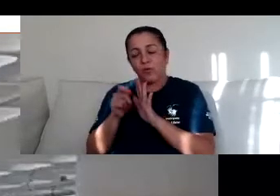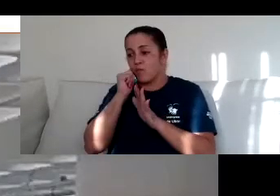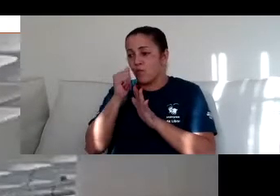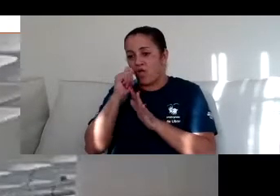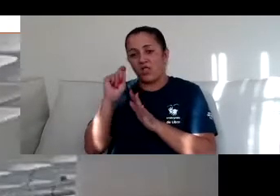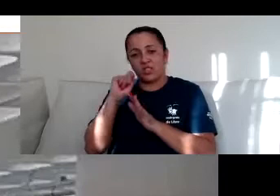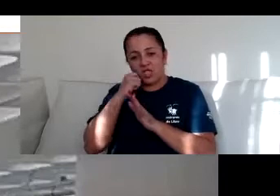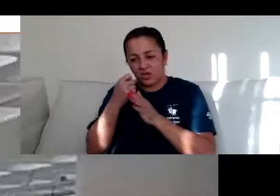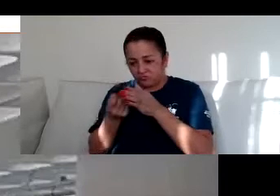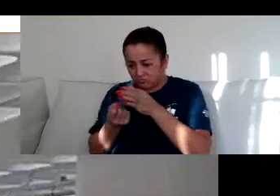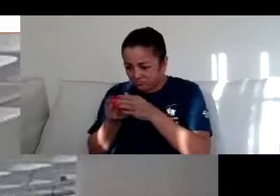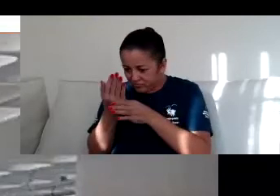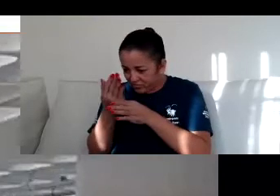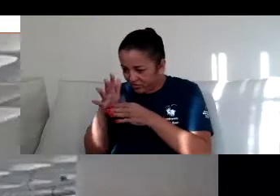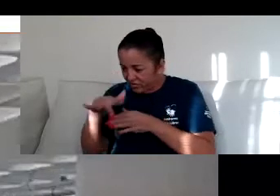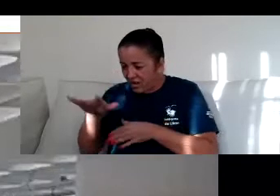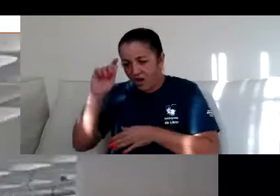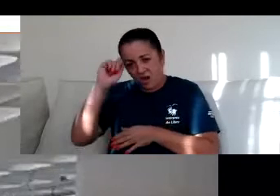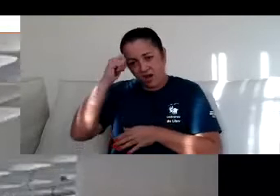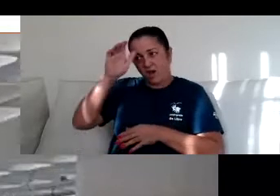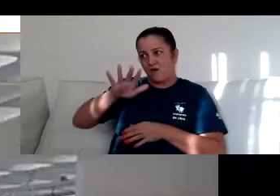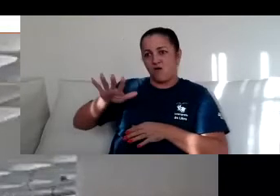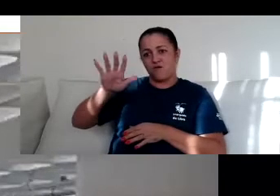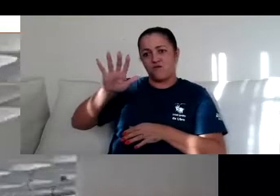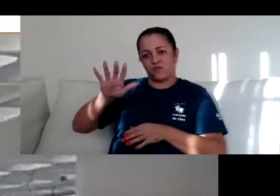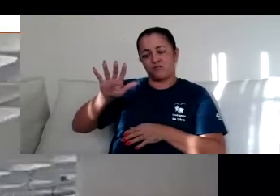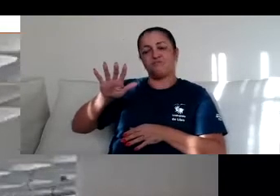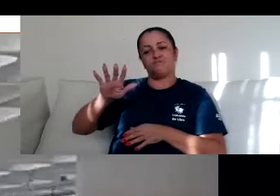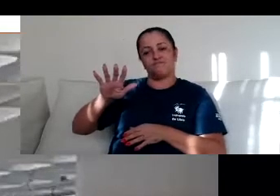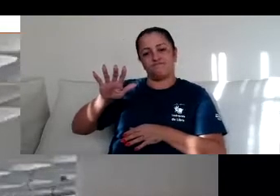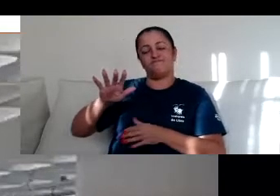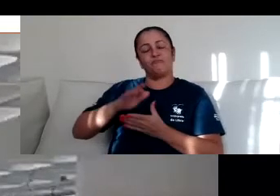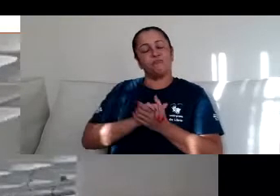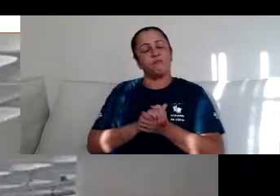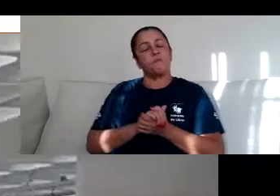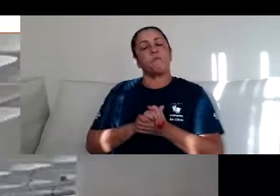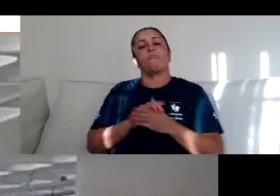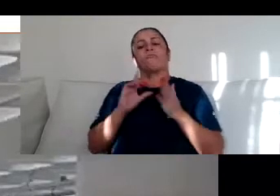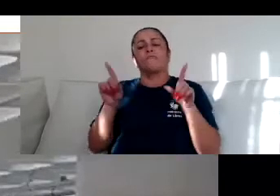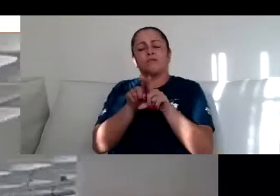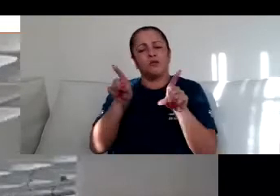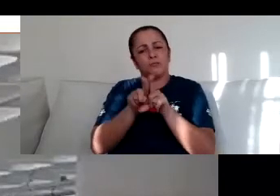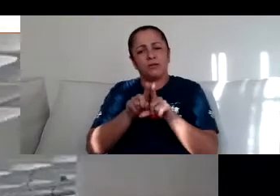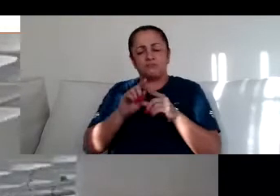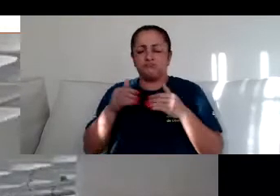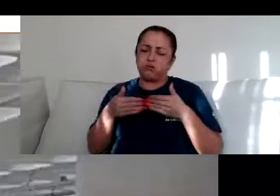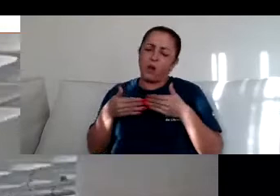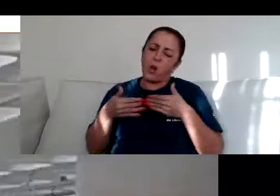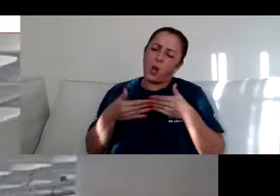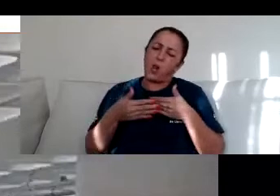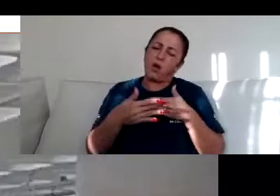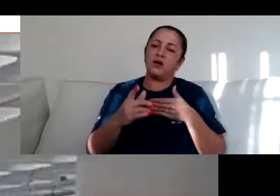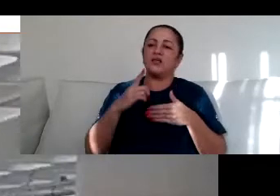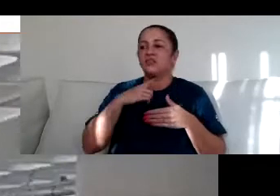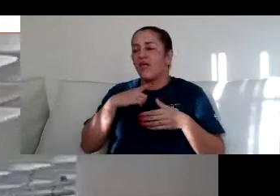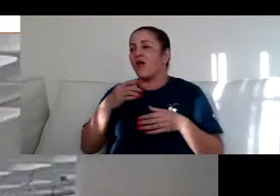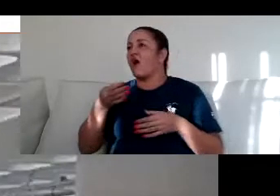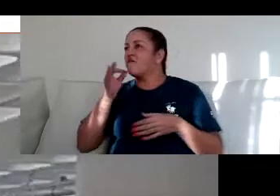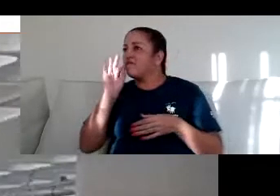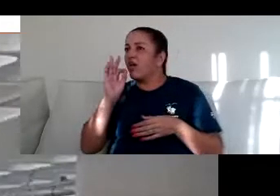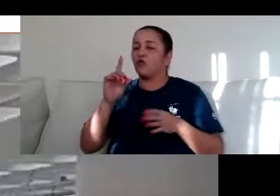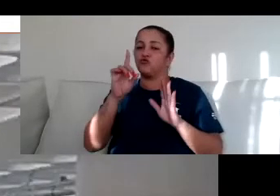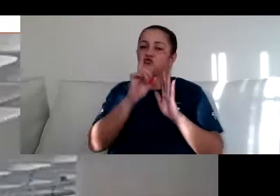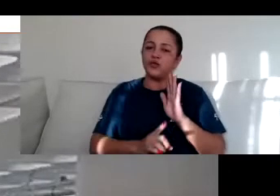Afro-Latino-Americana e Caribenha. Além disso, durante os anos, atividades como Café com Direito, exposições